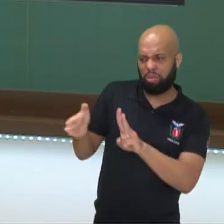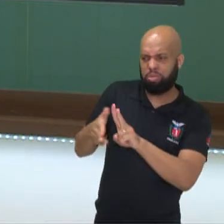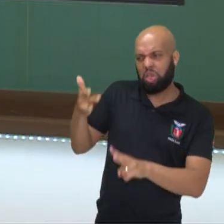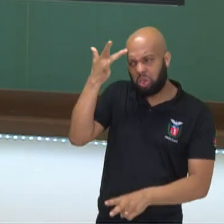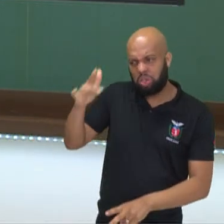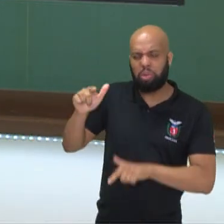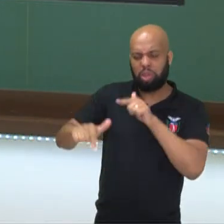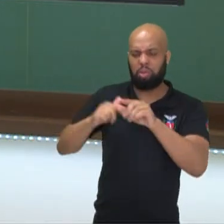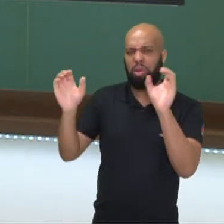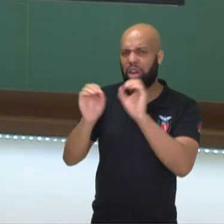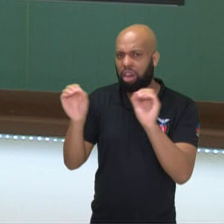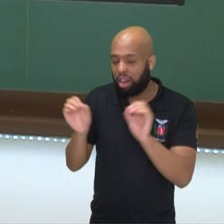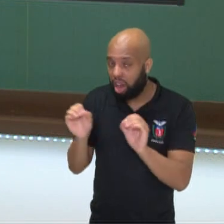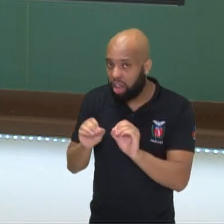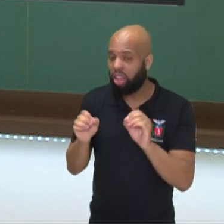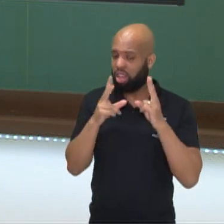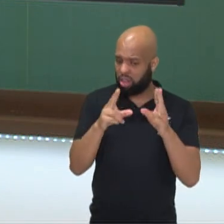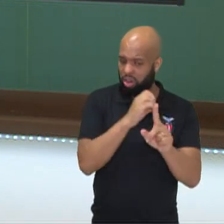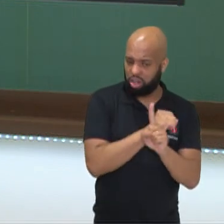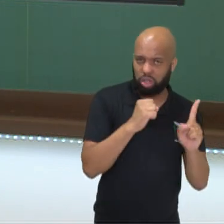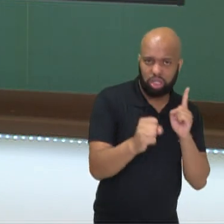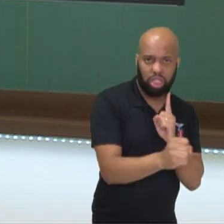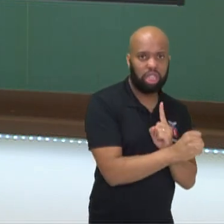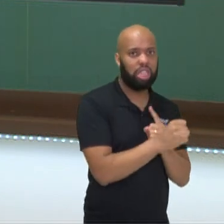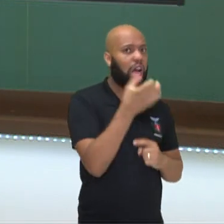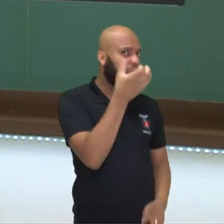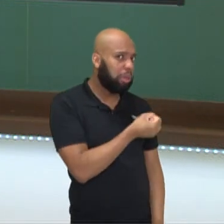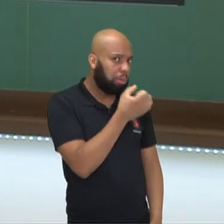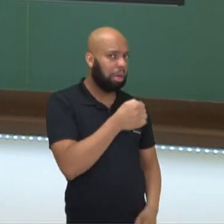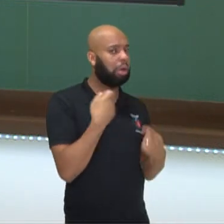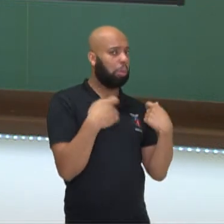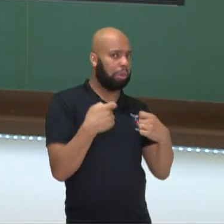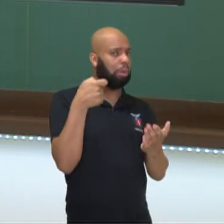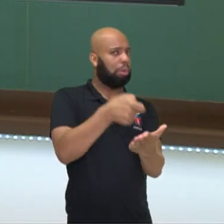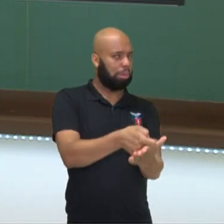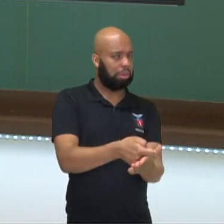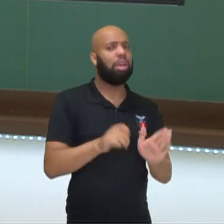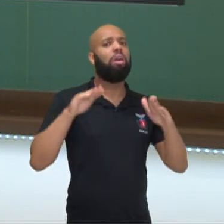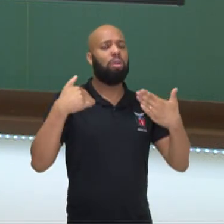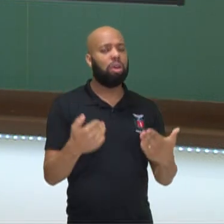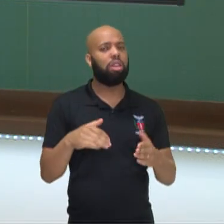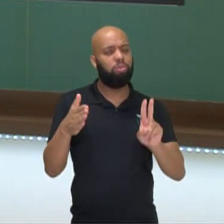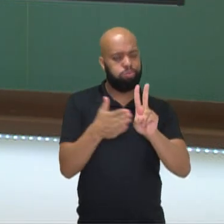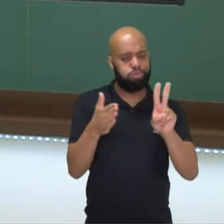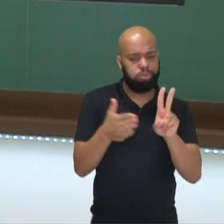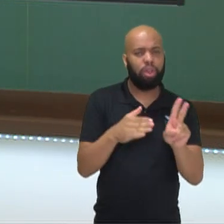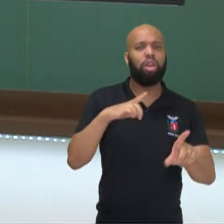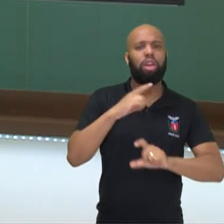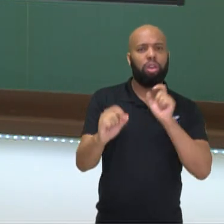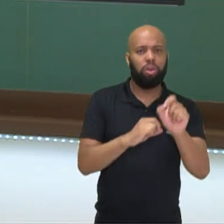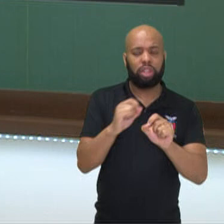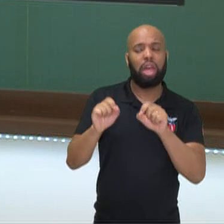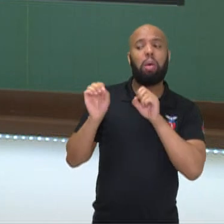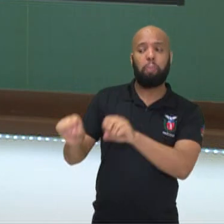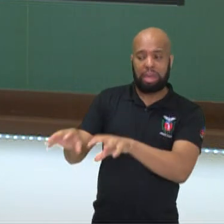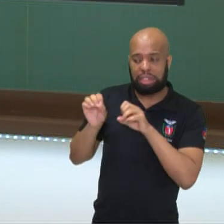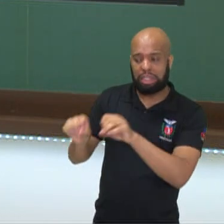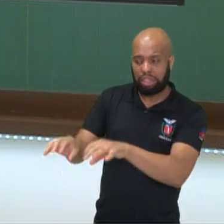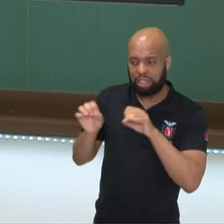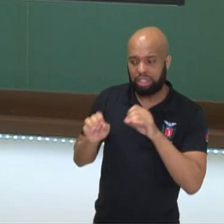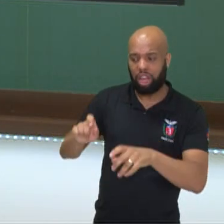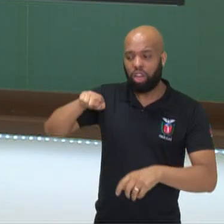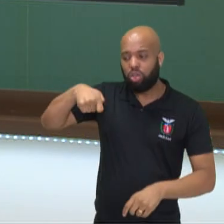trabalhar como a sociedade não indígena precisava ou exigia. Então, os índios deveriam ser ensinados a